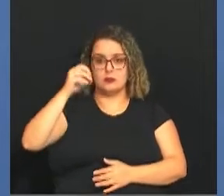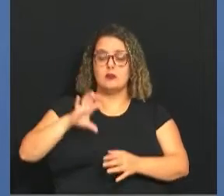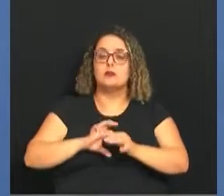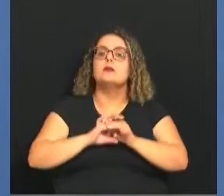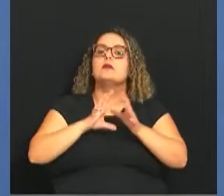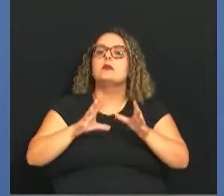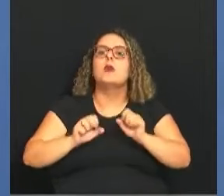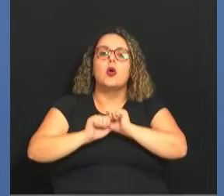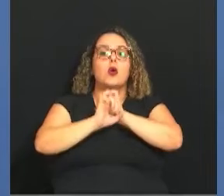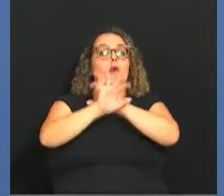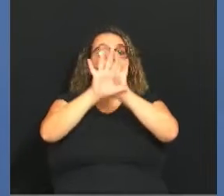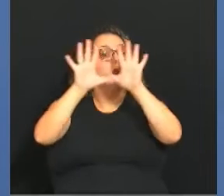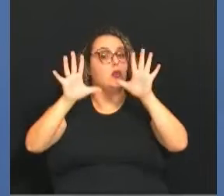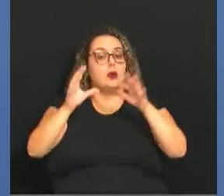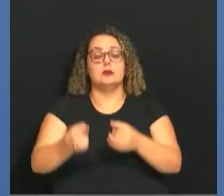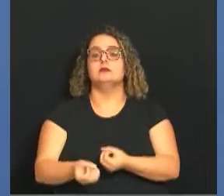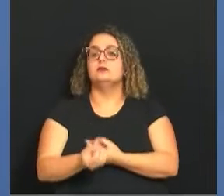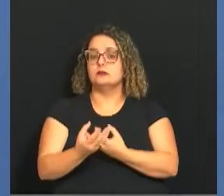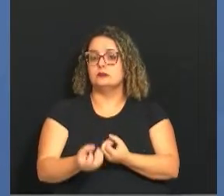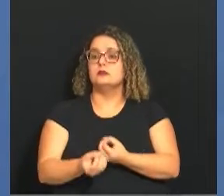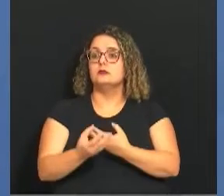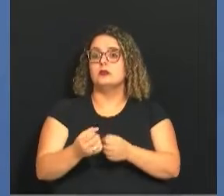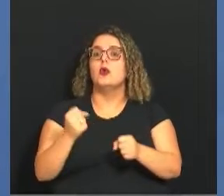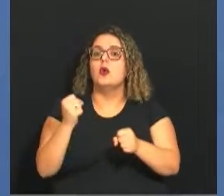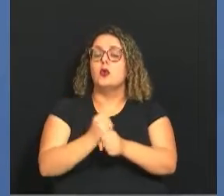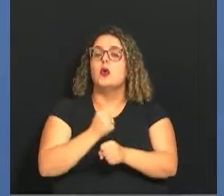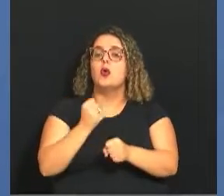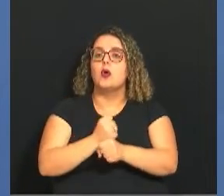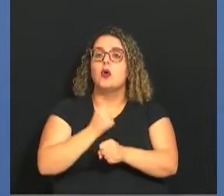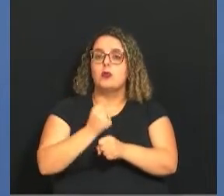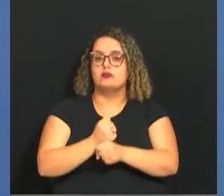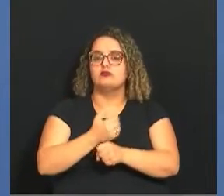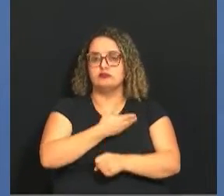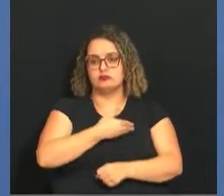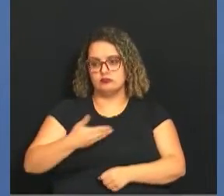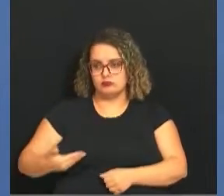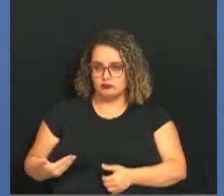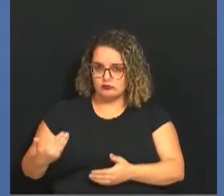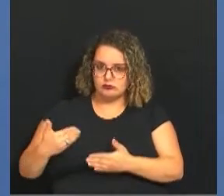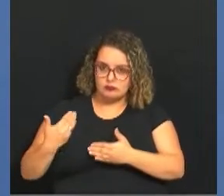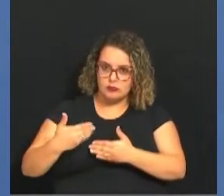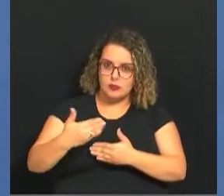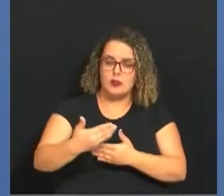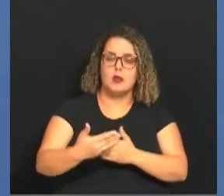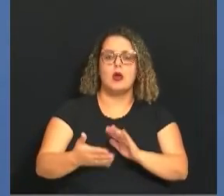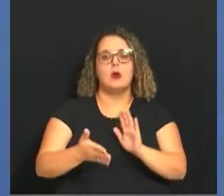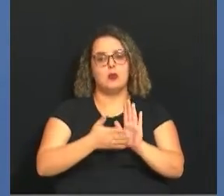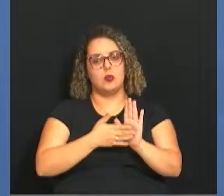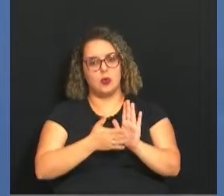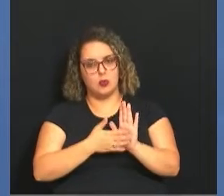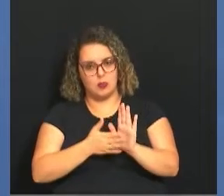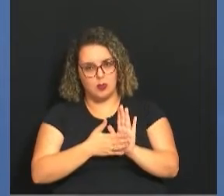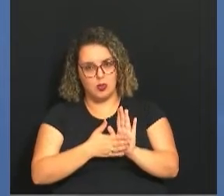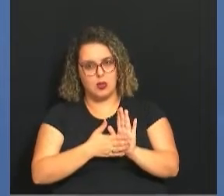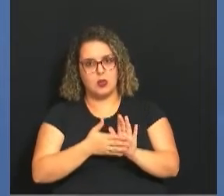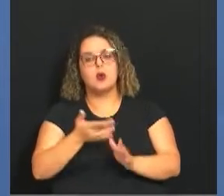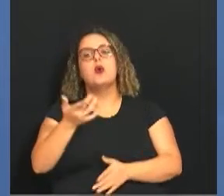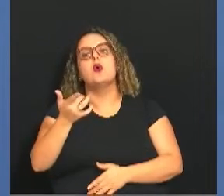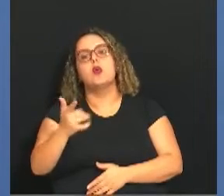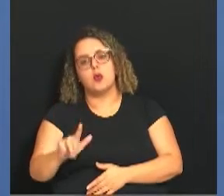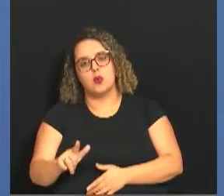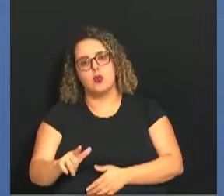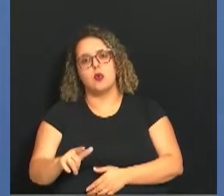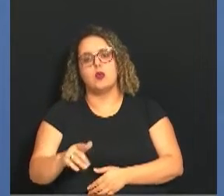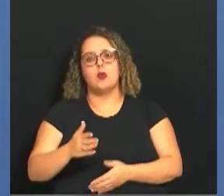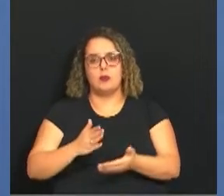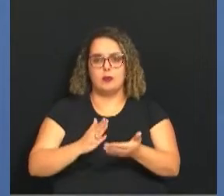transparência para informações sobre obras públicas em andamento. De acordo com a proposta, que segue agora para a sanção do